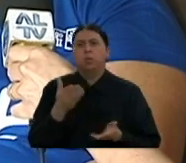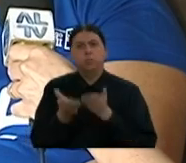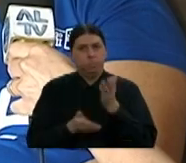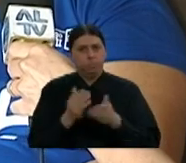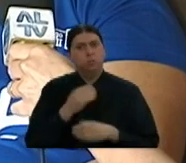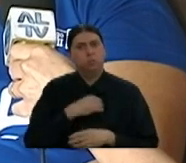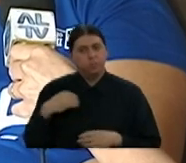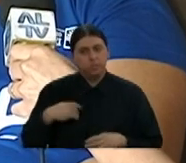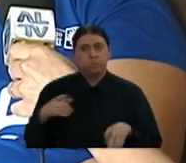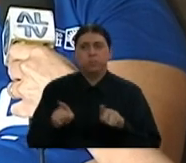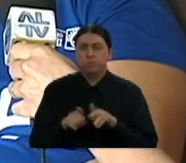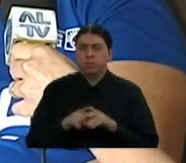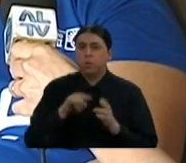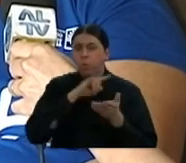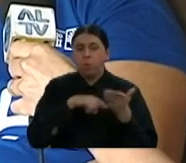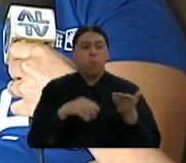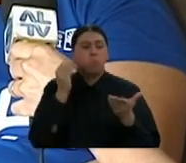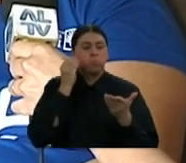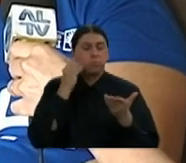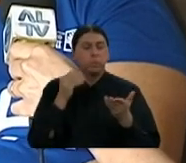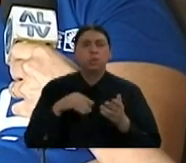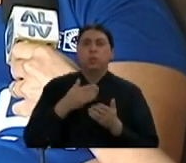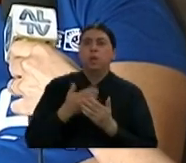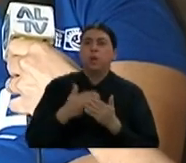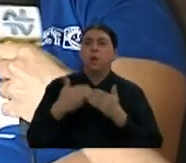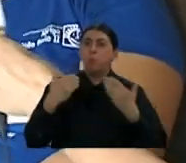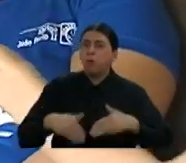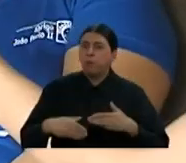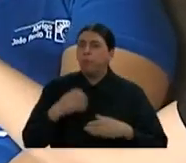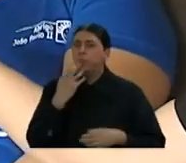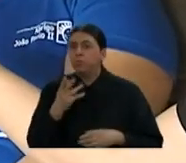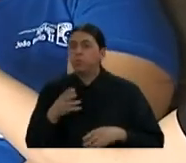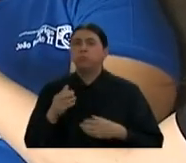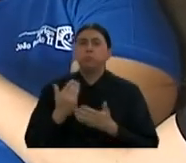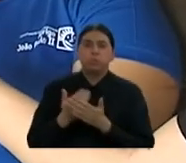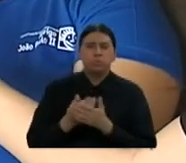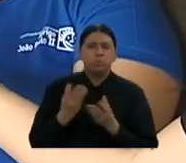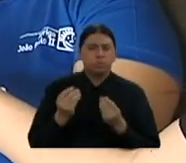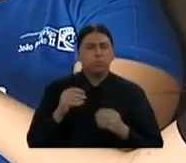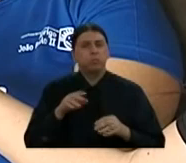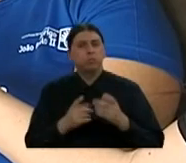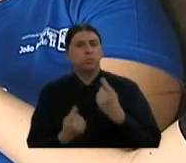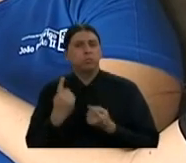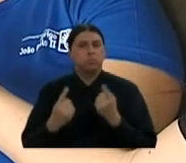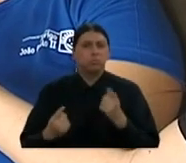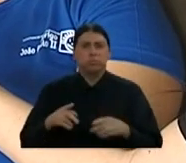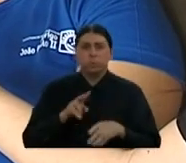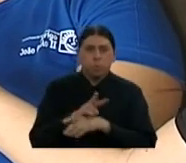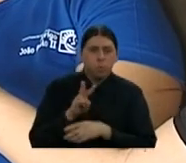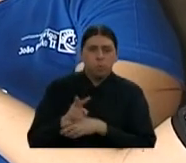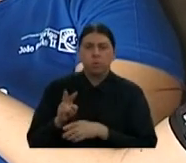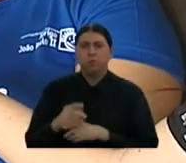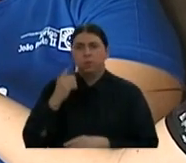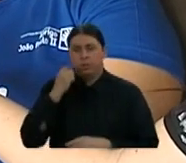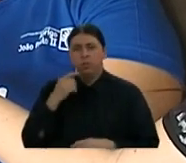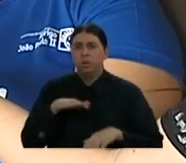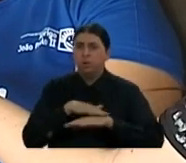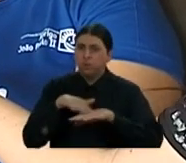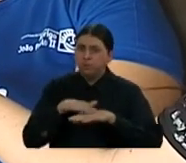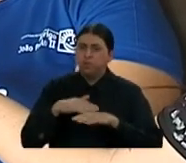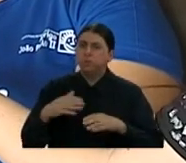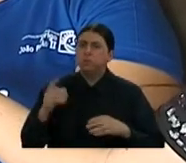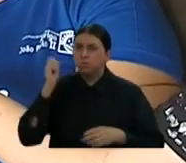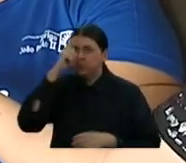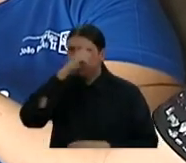boletim ele sempre vai conter reunião da escola sempre está lá conversa sobre as dificuldades né quando alguém tem um pouco